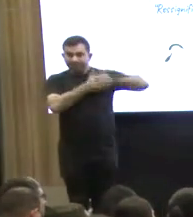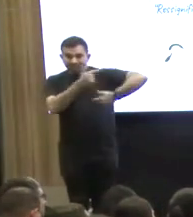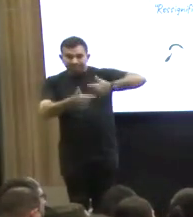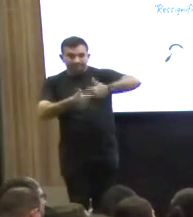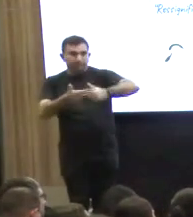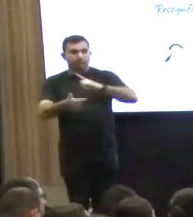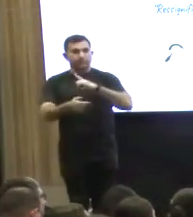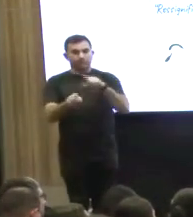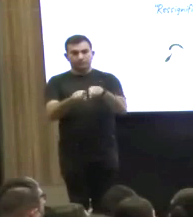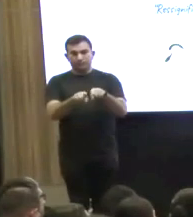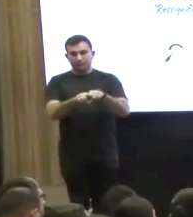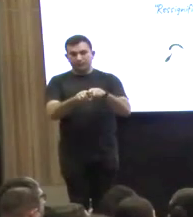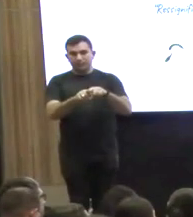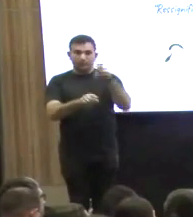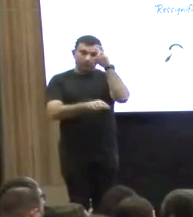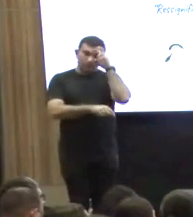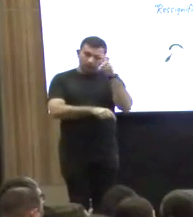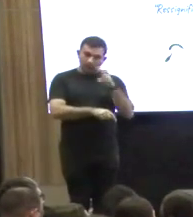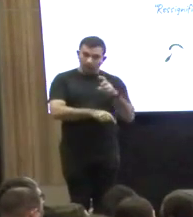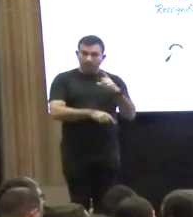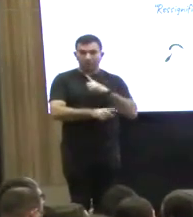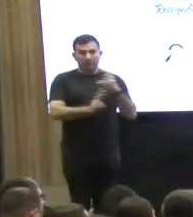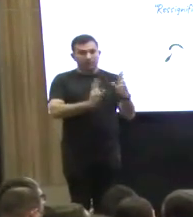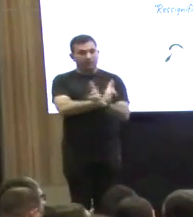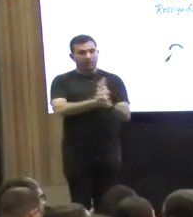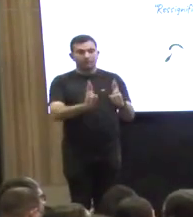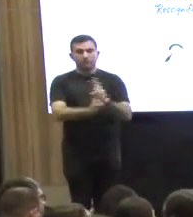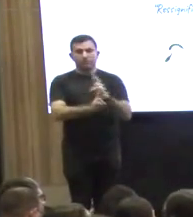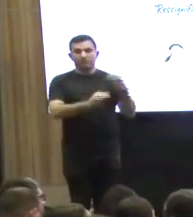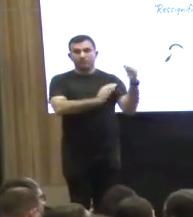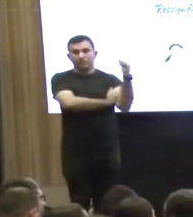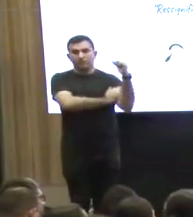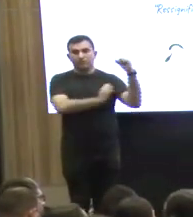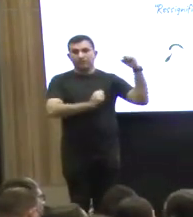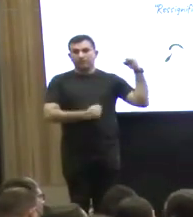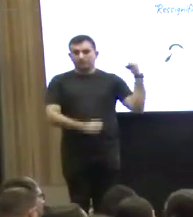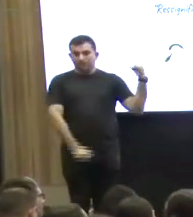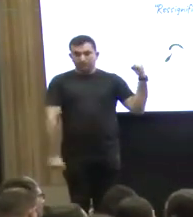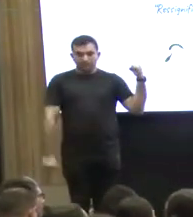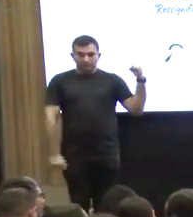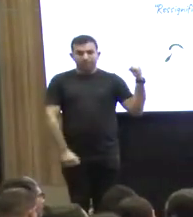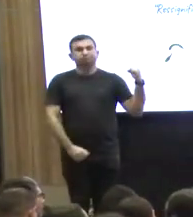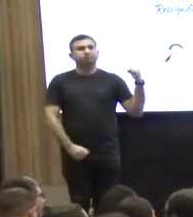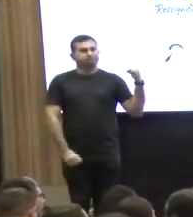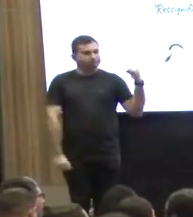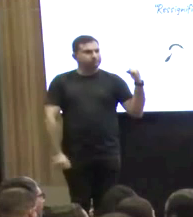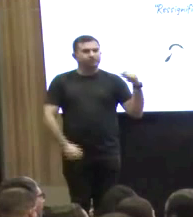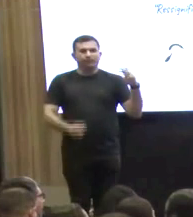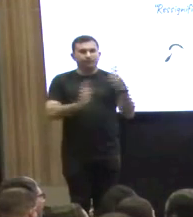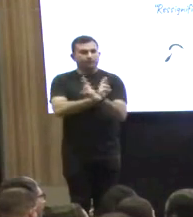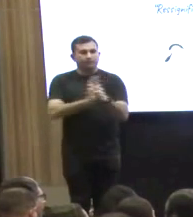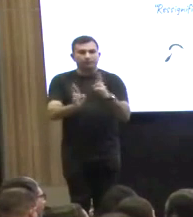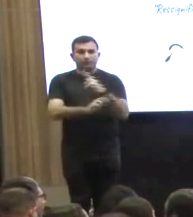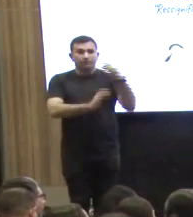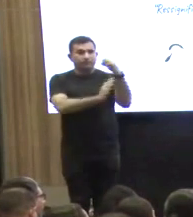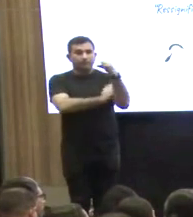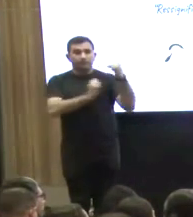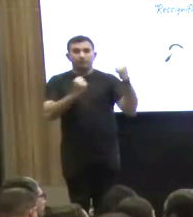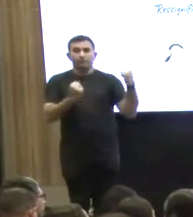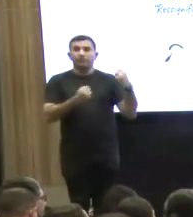nós constituímos relações de poder. E essas relações de poder é que vão